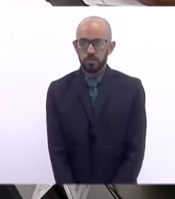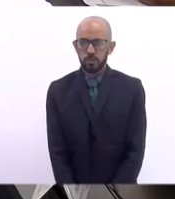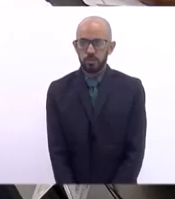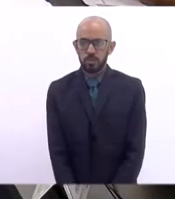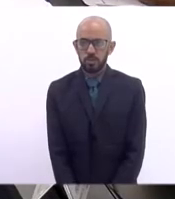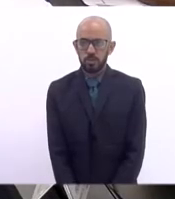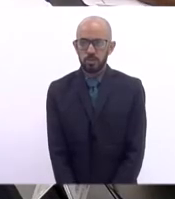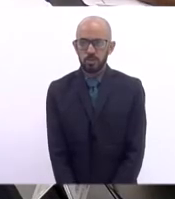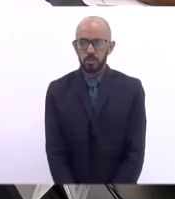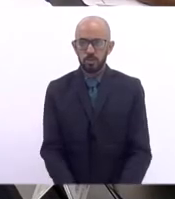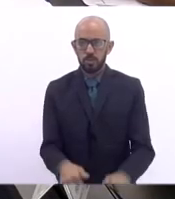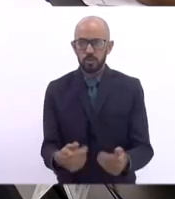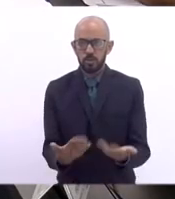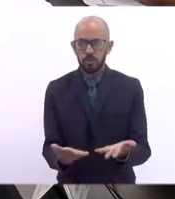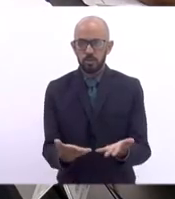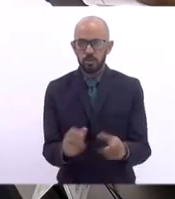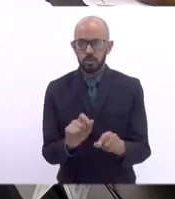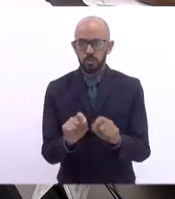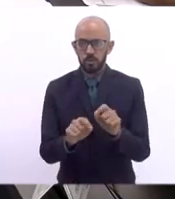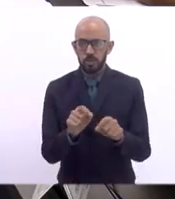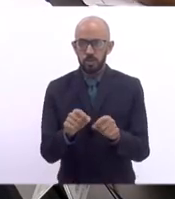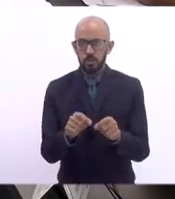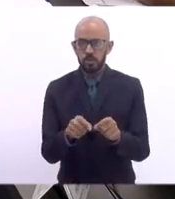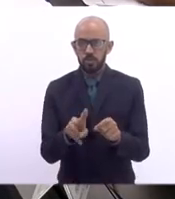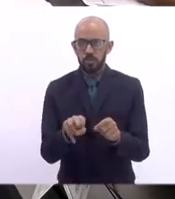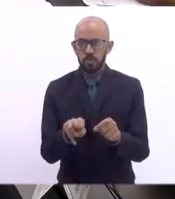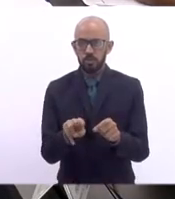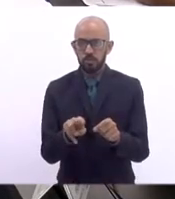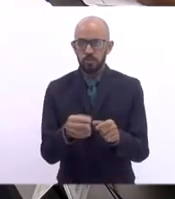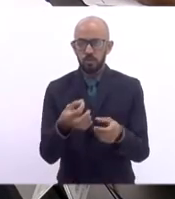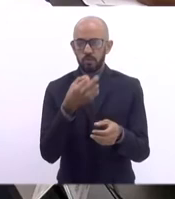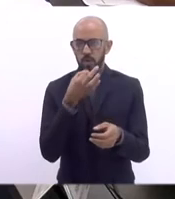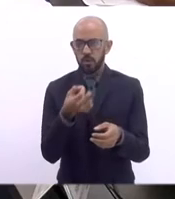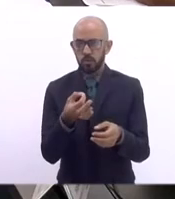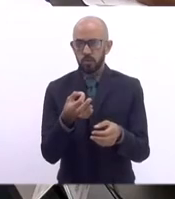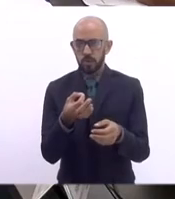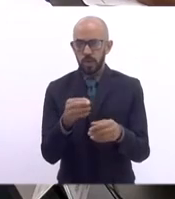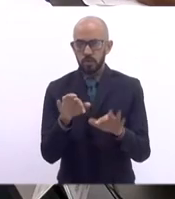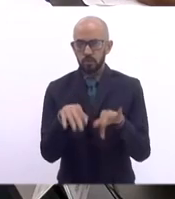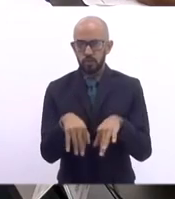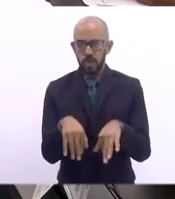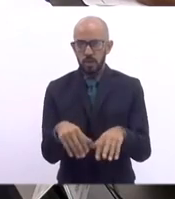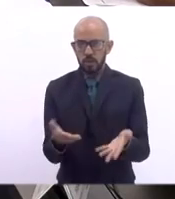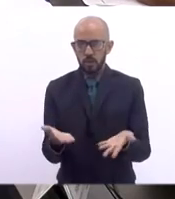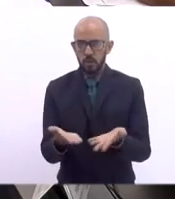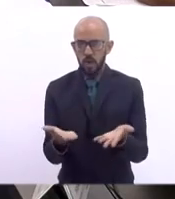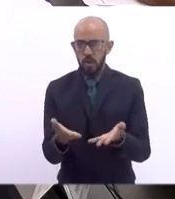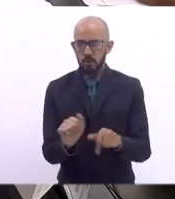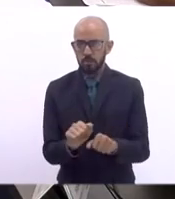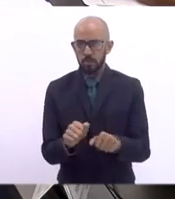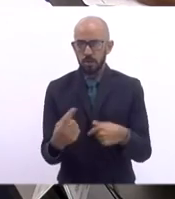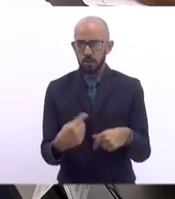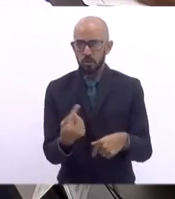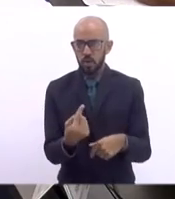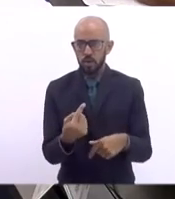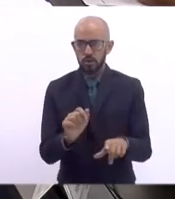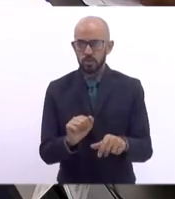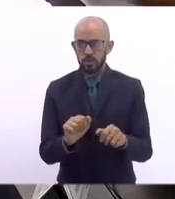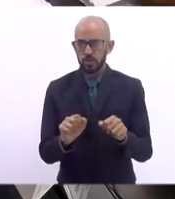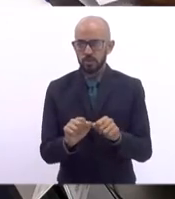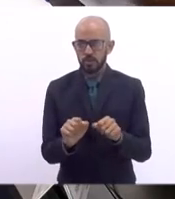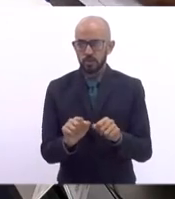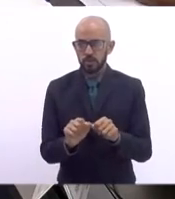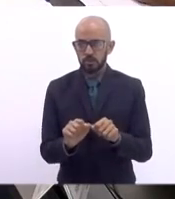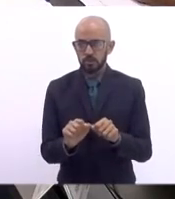Ah então deixa eu fazer aqui meus comentários finais para a gente fazer aqui